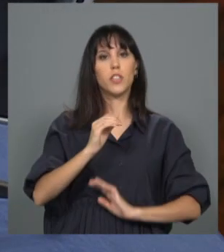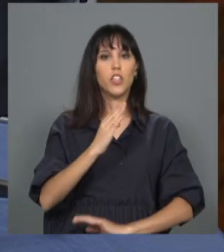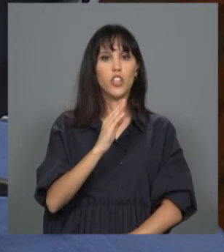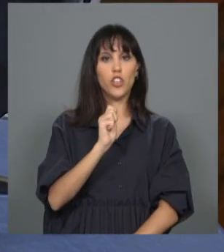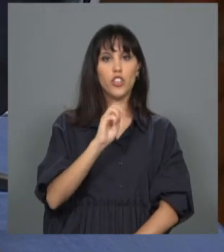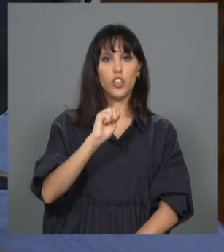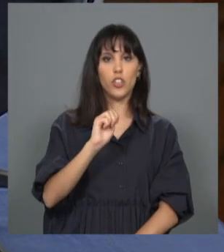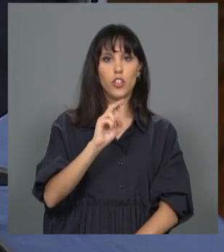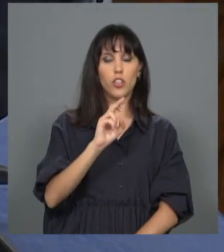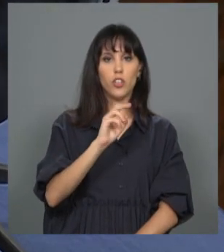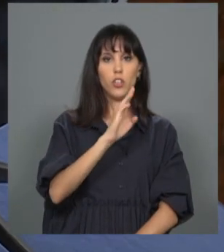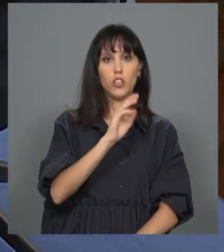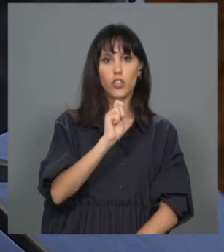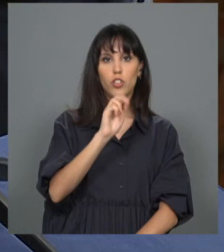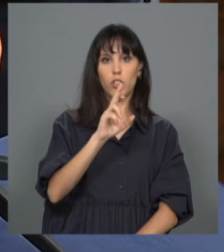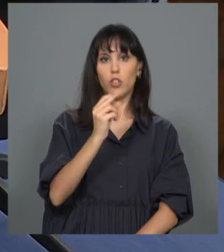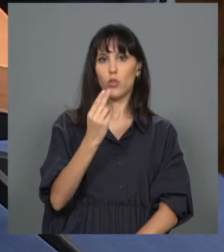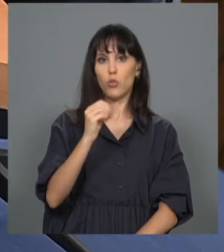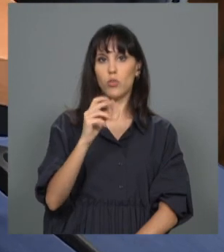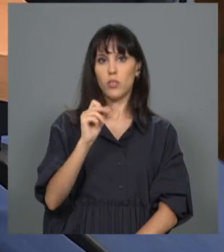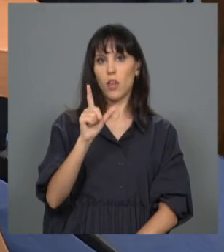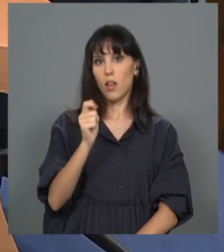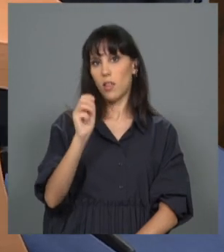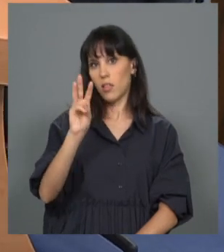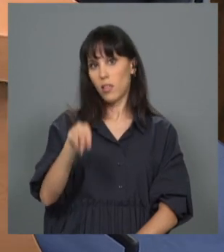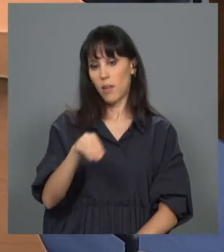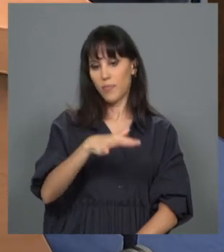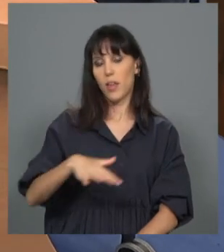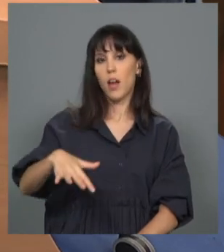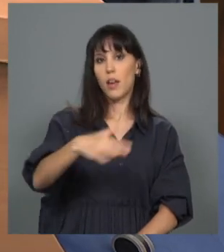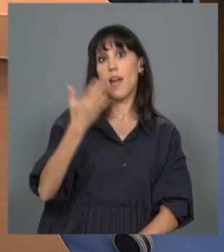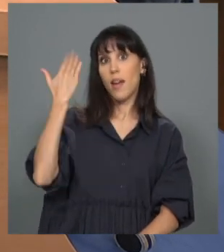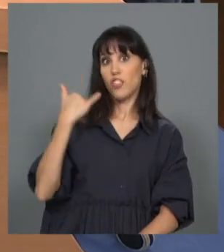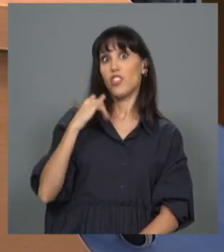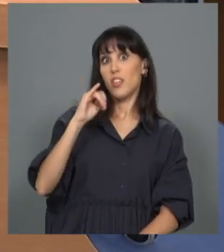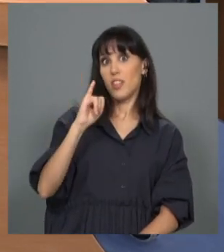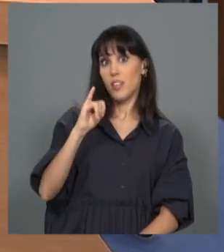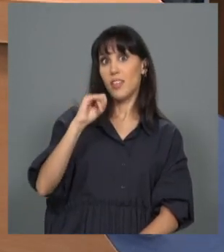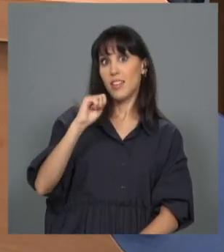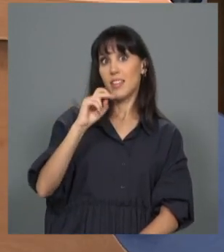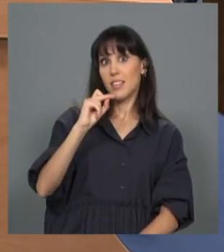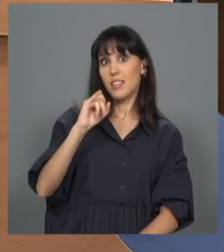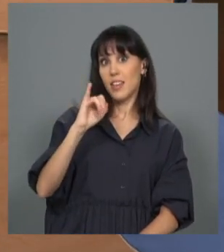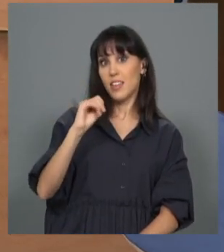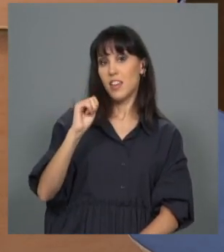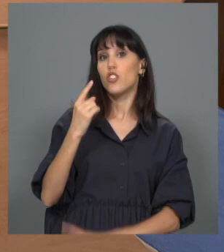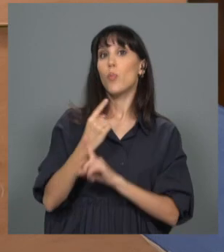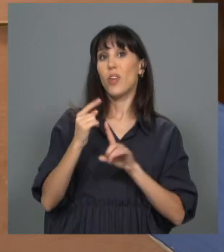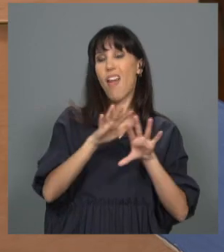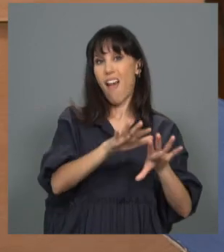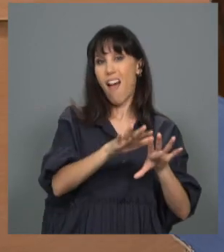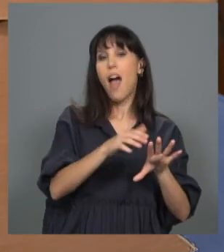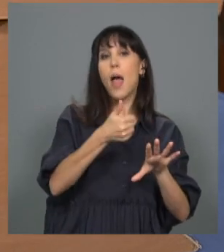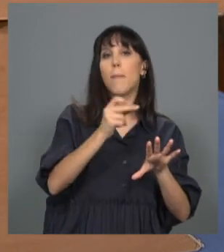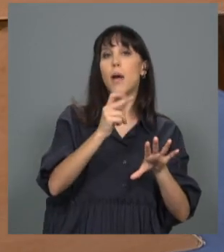Este texto é já no tempo deste Isaías, que é no fim do exílio da